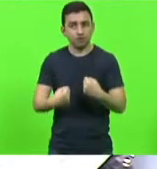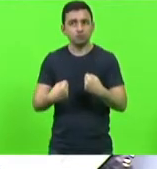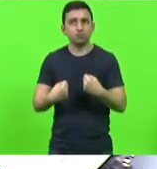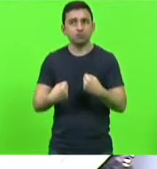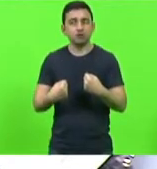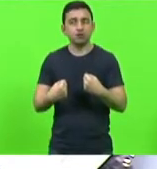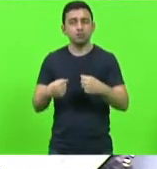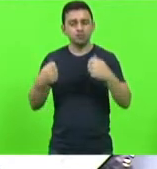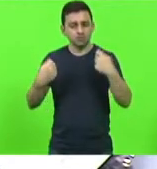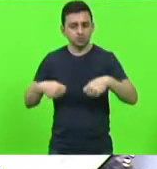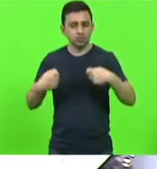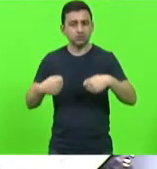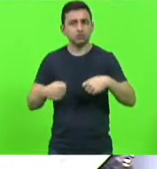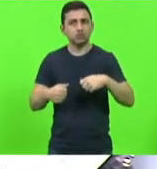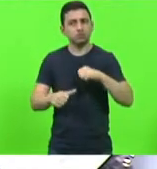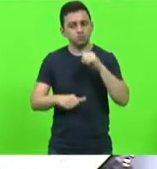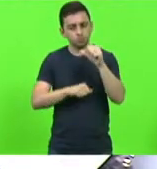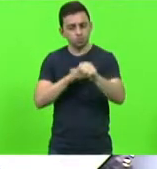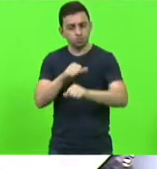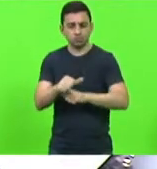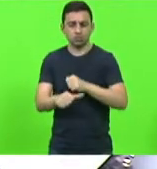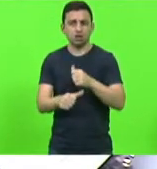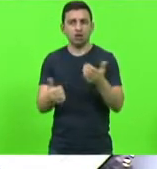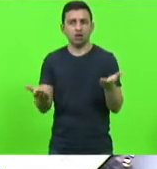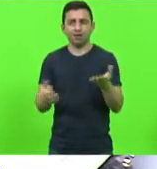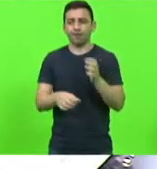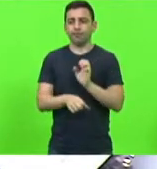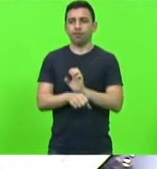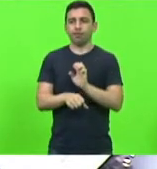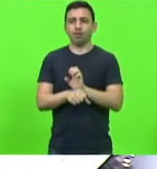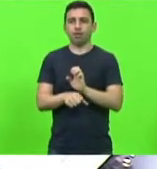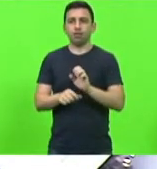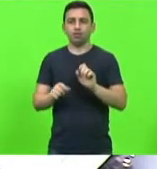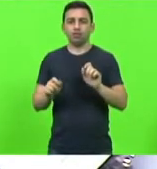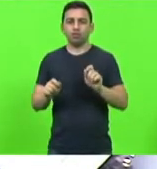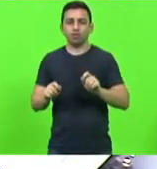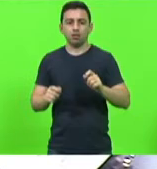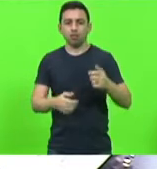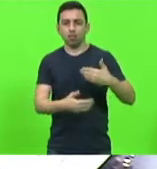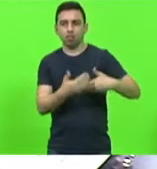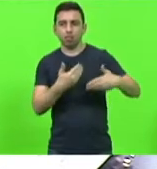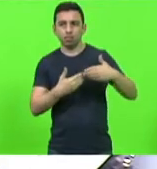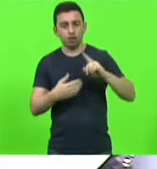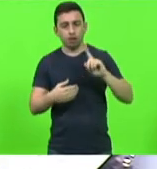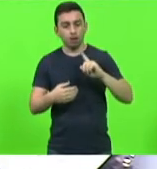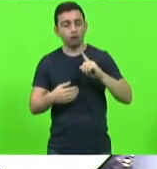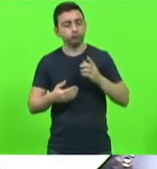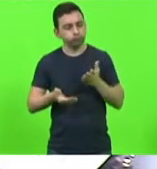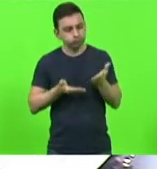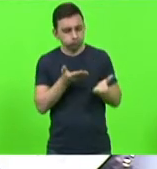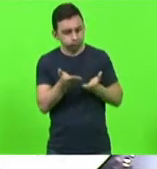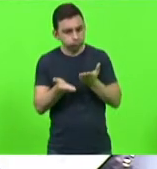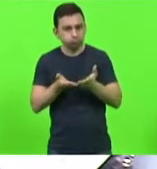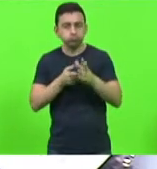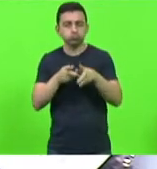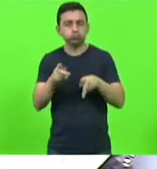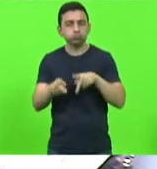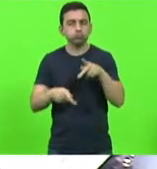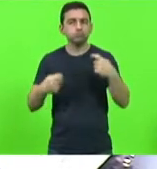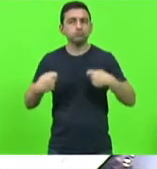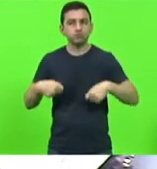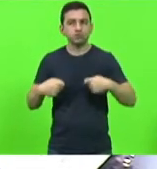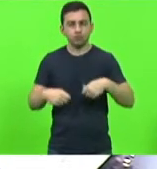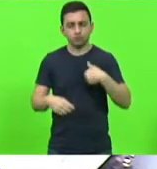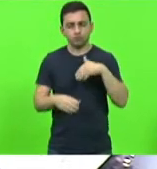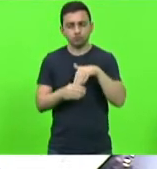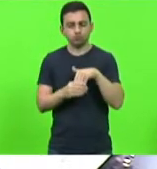que mudar o nosso status atual de um Estado que se serve da população para um Estado que serve a população. Por isso que meu voto é 2,